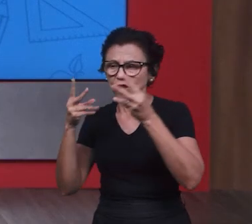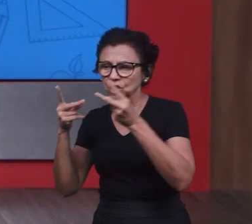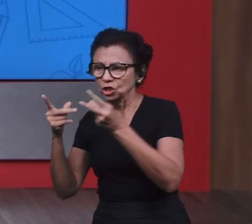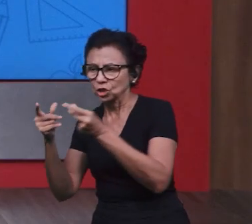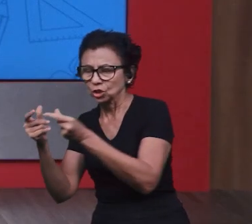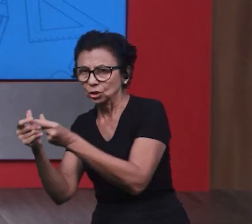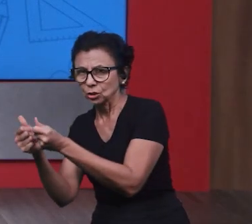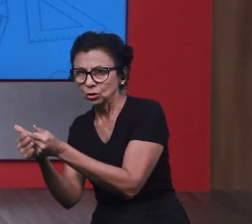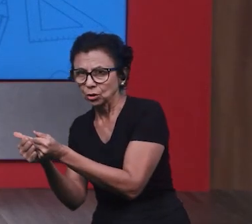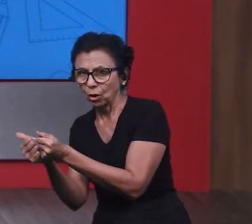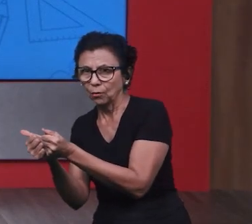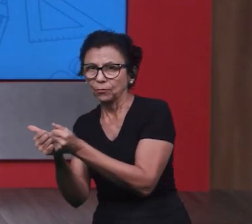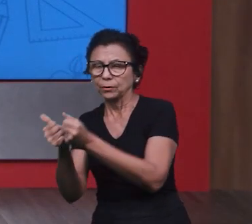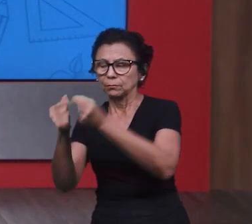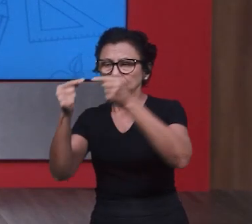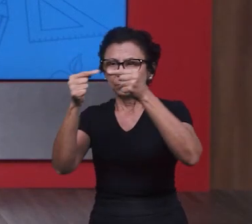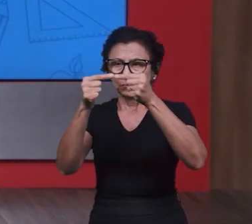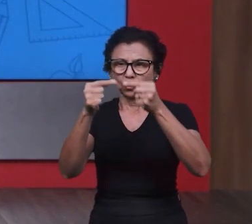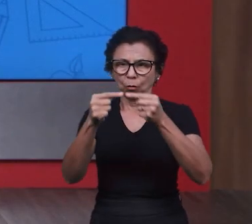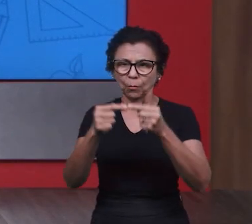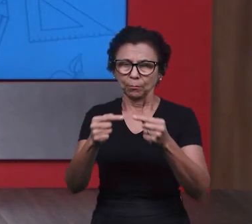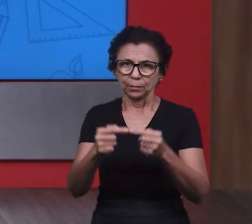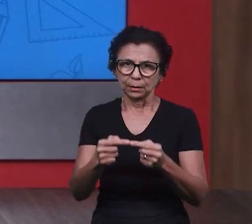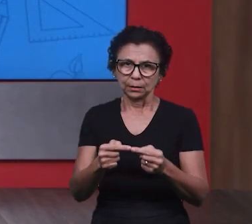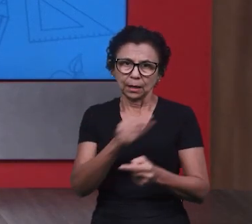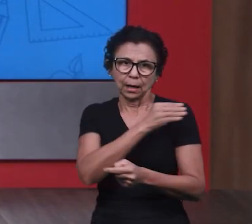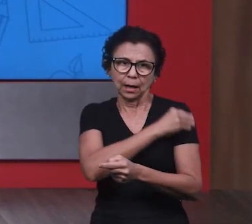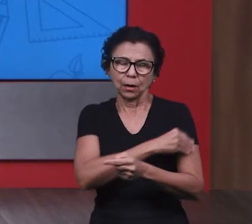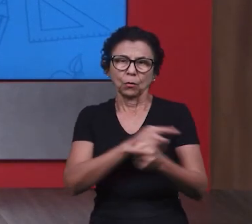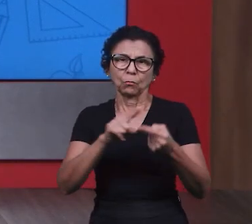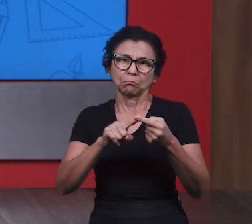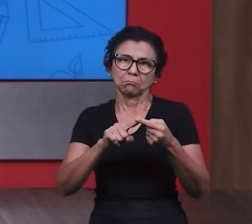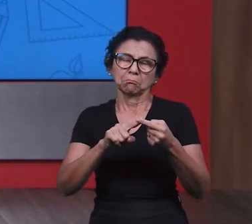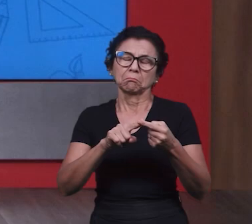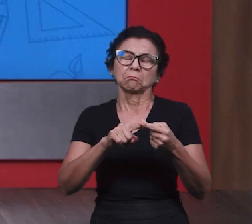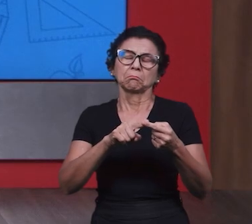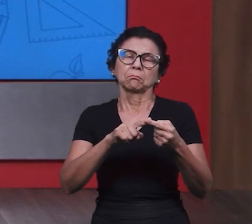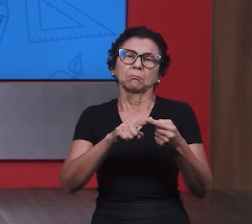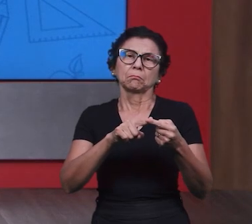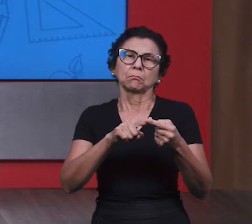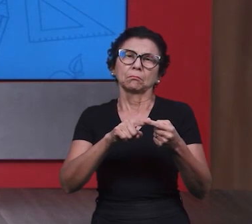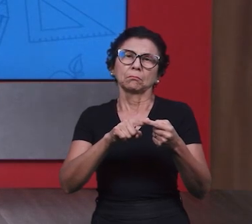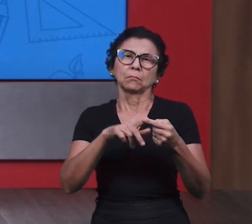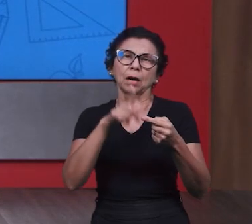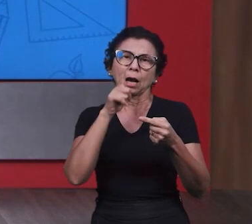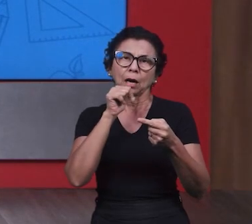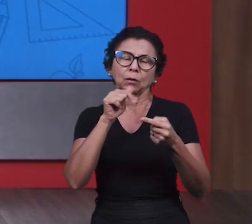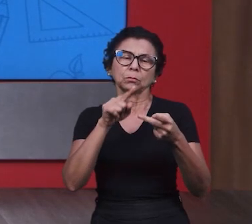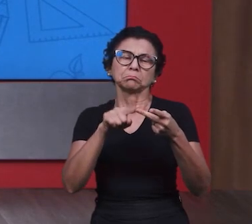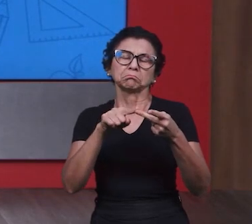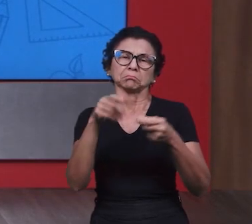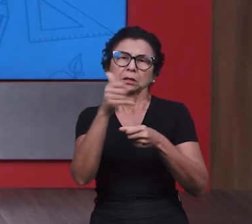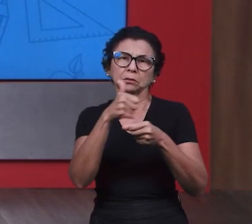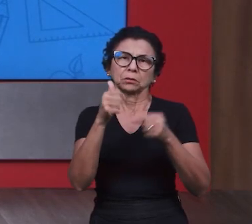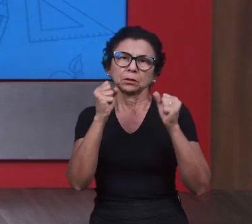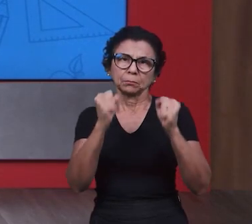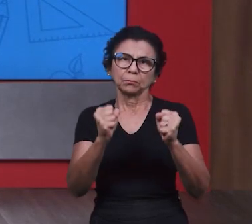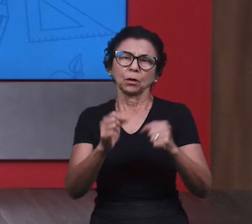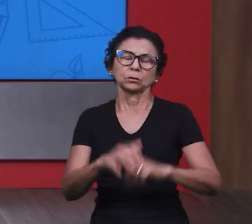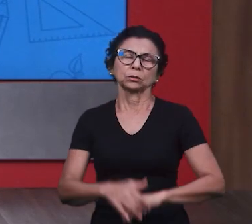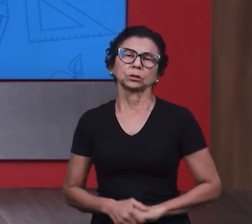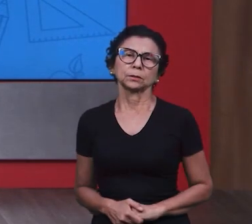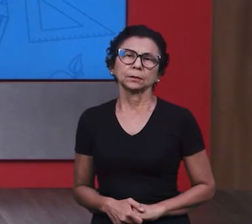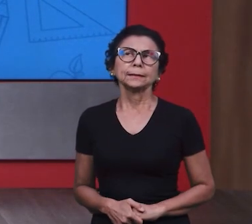água como na gasolina, porque ele tem as duas partes. Nós podemos, então, baseando só